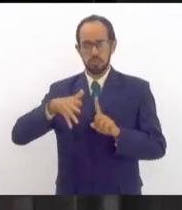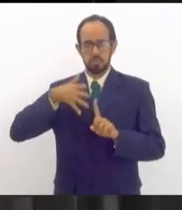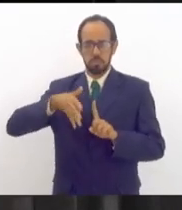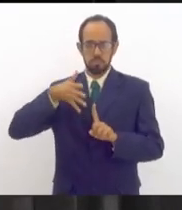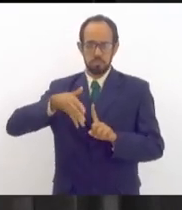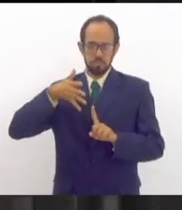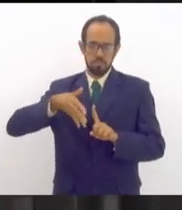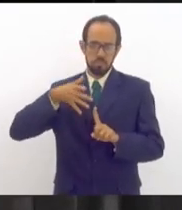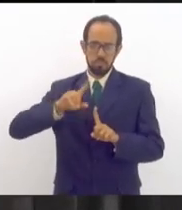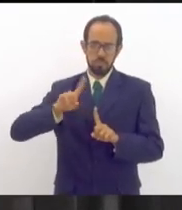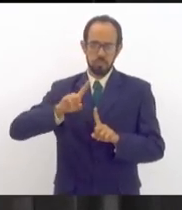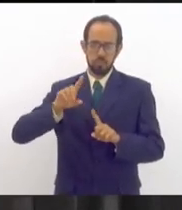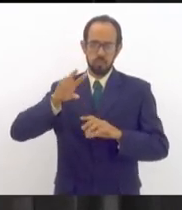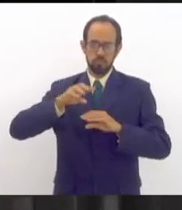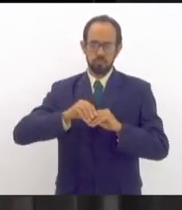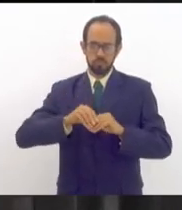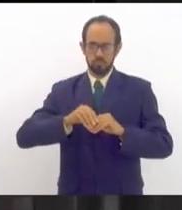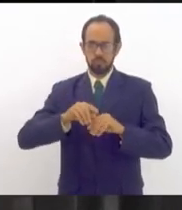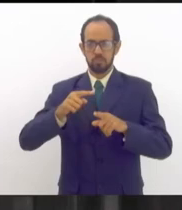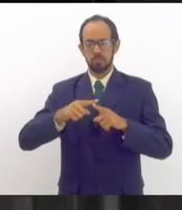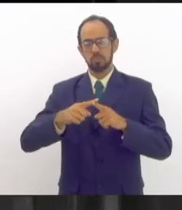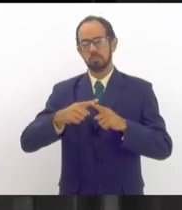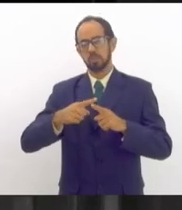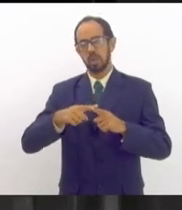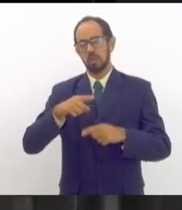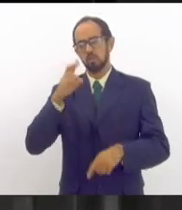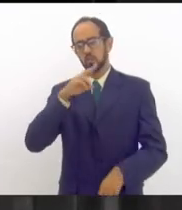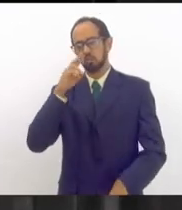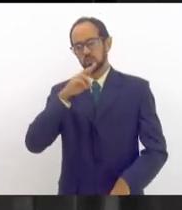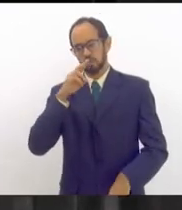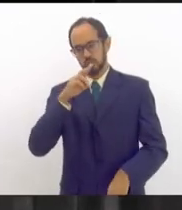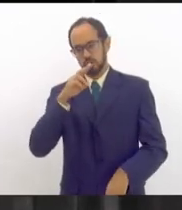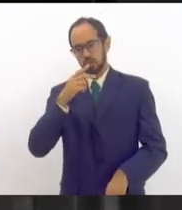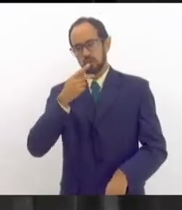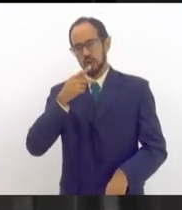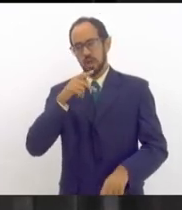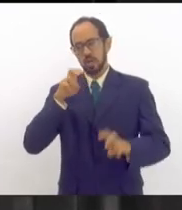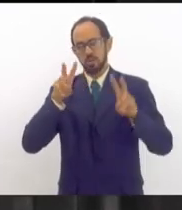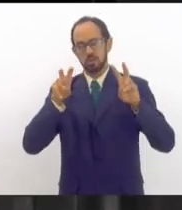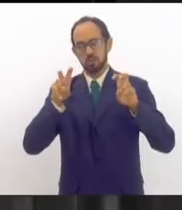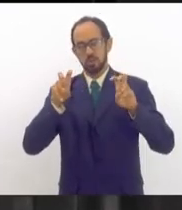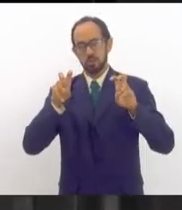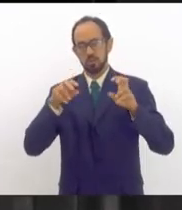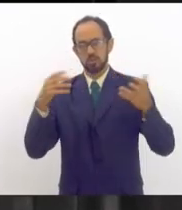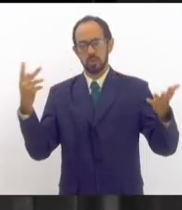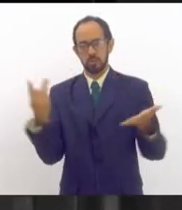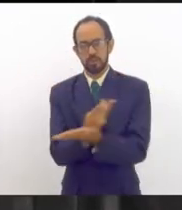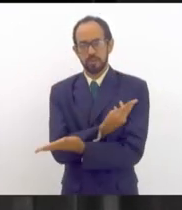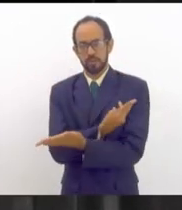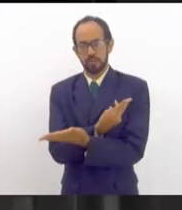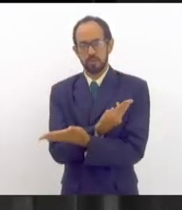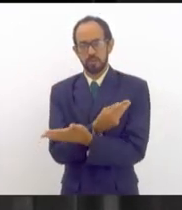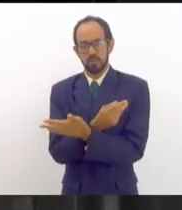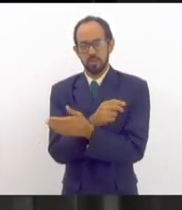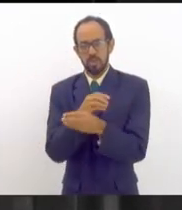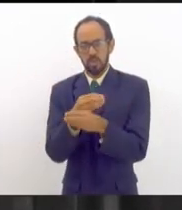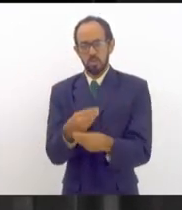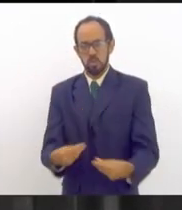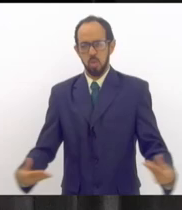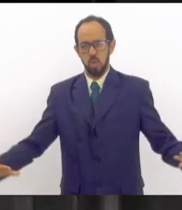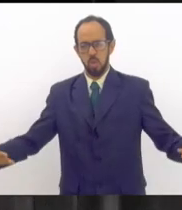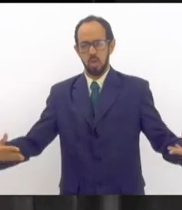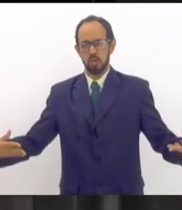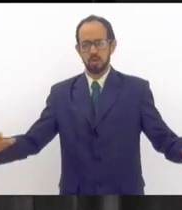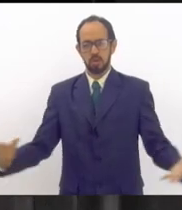porque porque a situação é de urgência mesmo é queria falar sobre o caos a tragédia que está